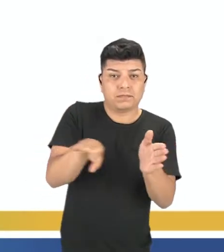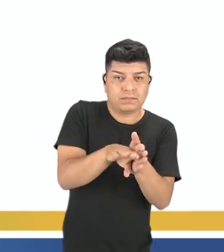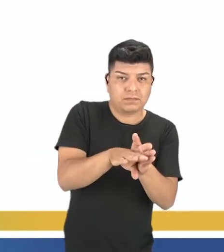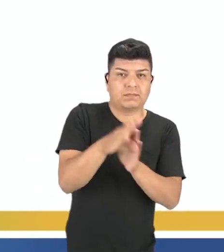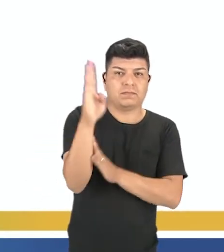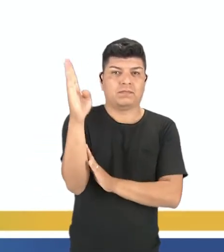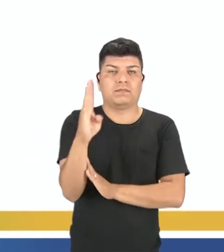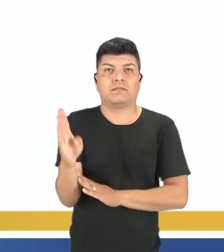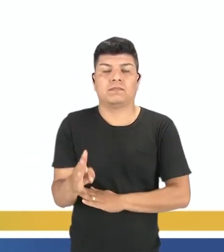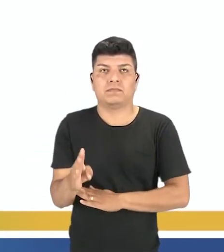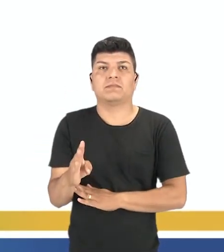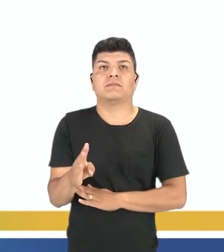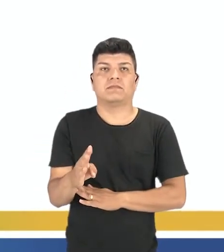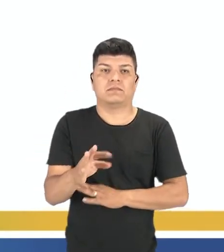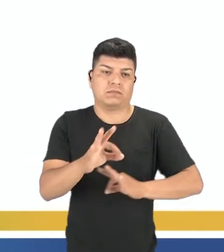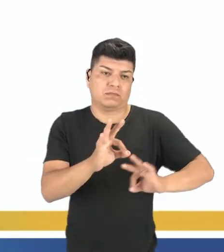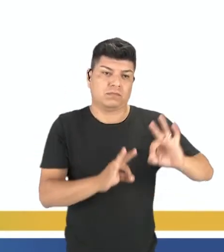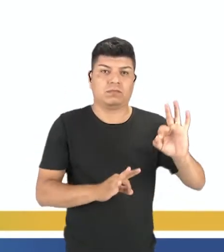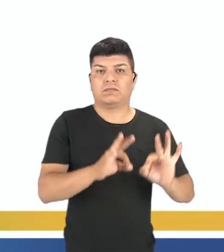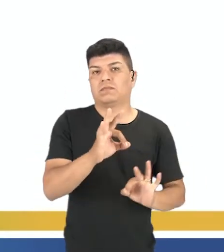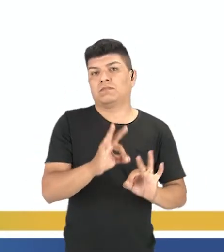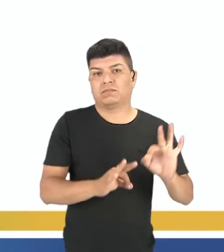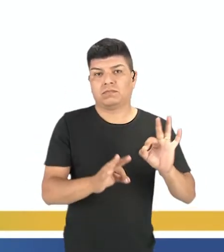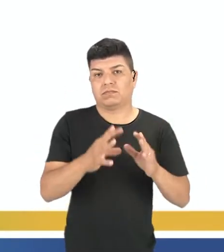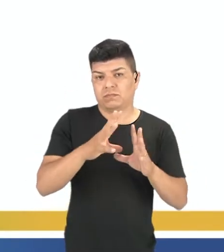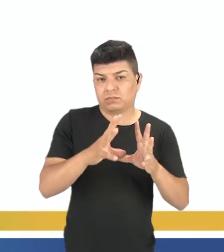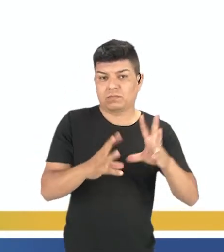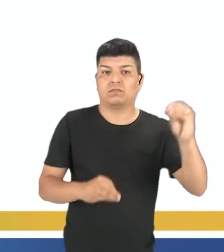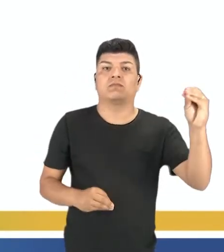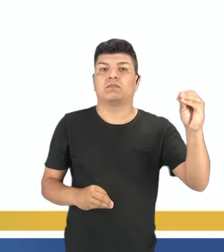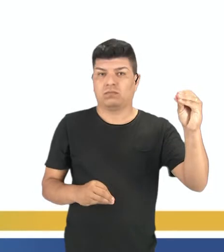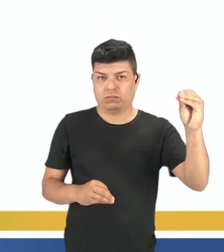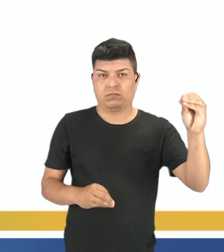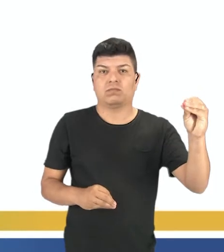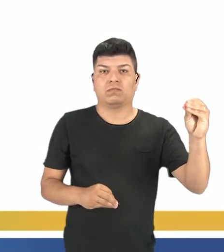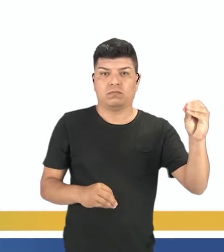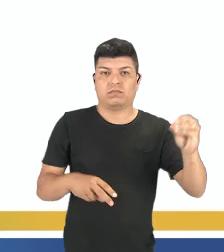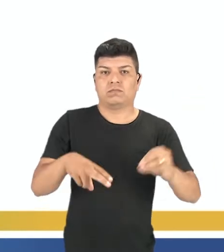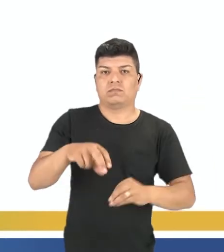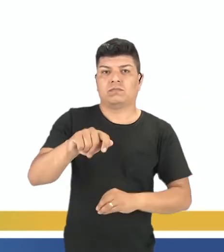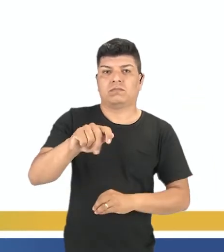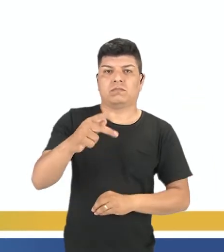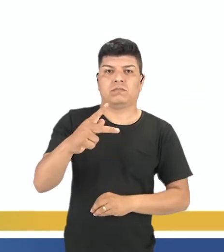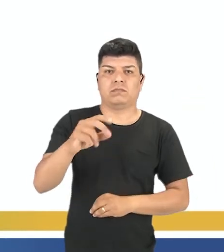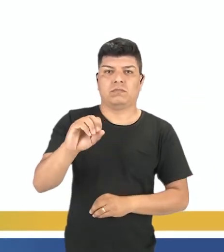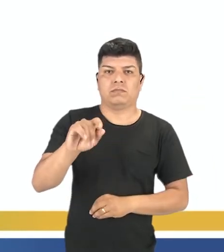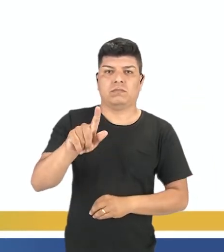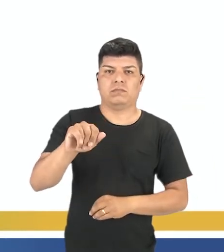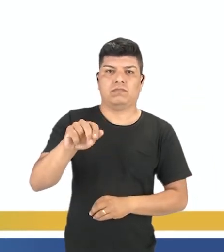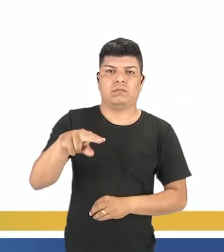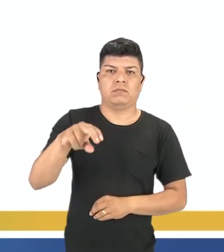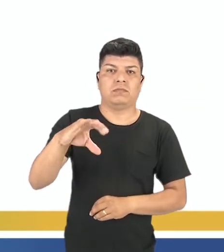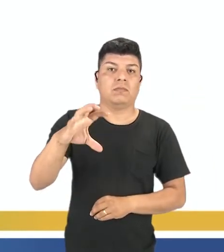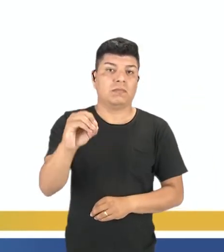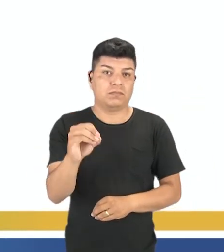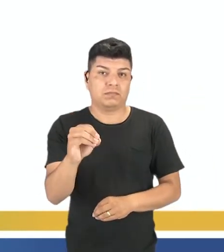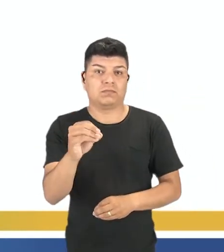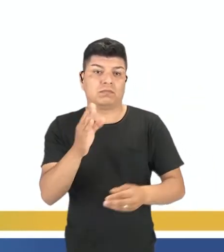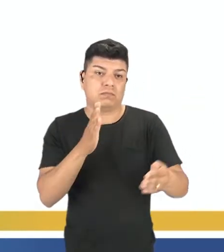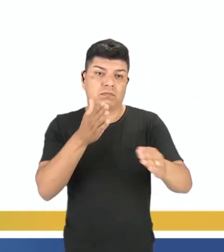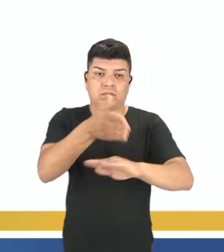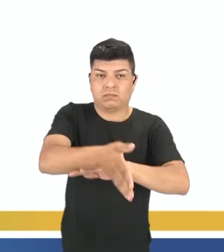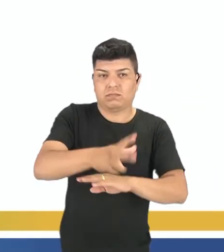territórios e se organizam aqui fugidos do período napoleônico, né? Que Napoleão Bonaparte invade